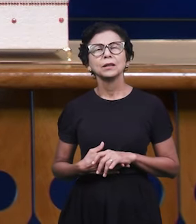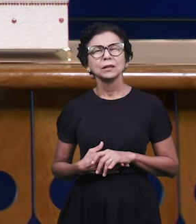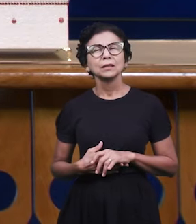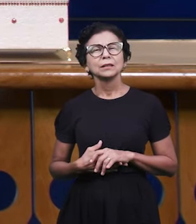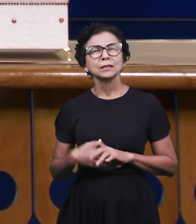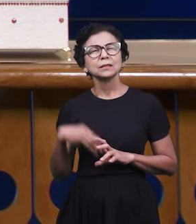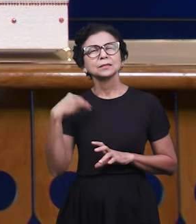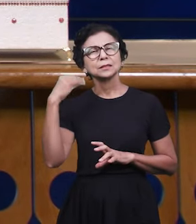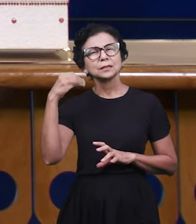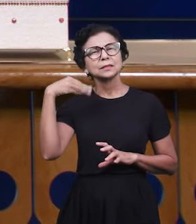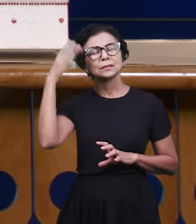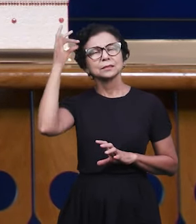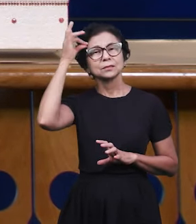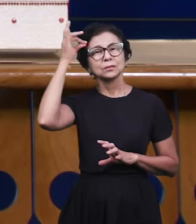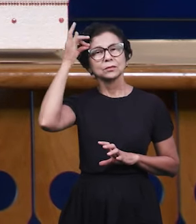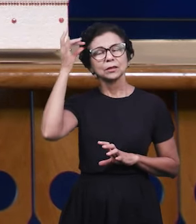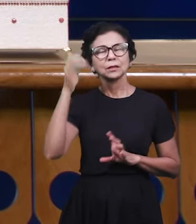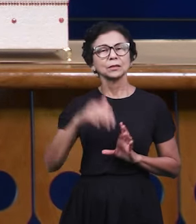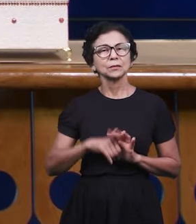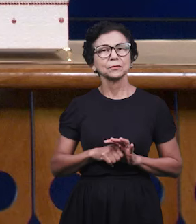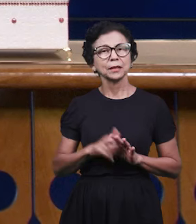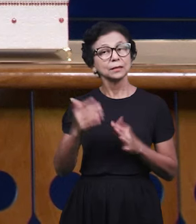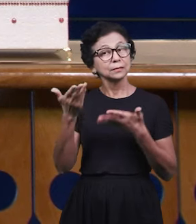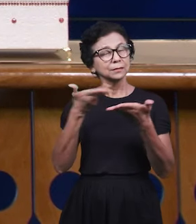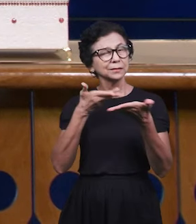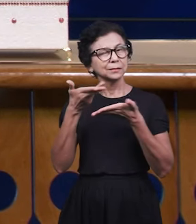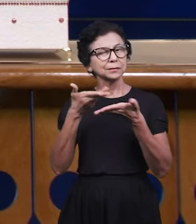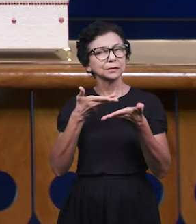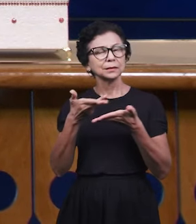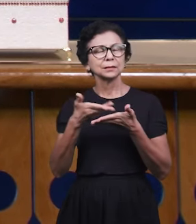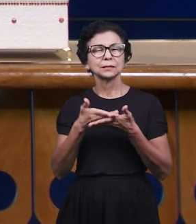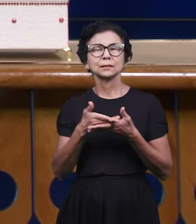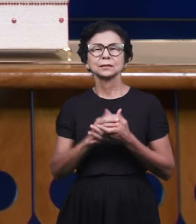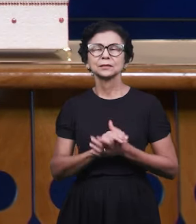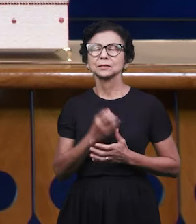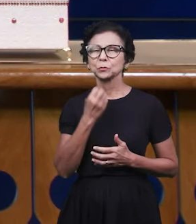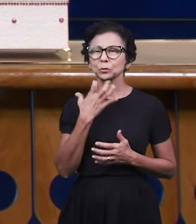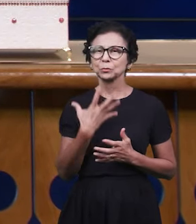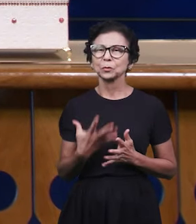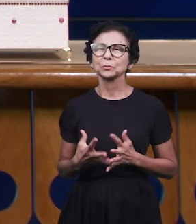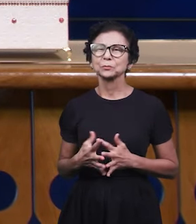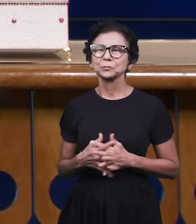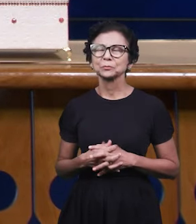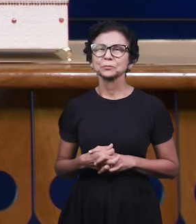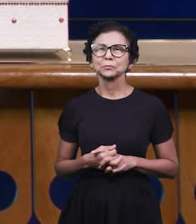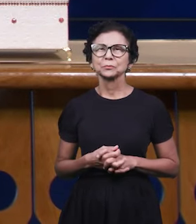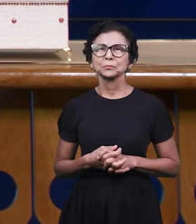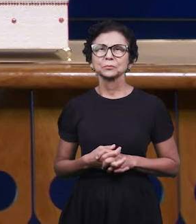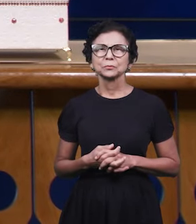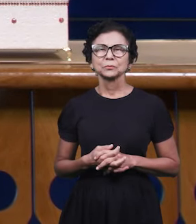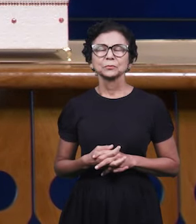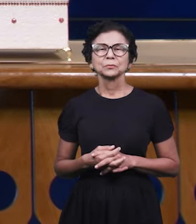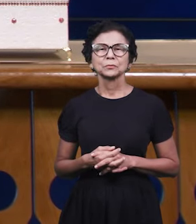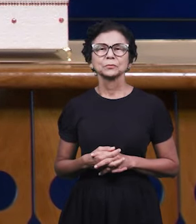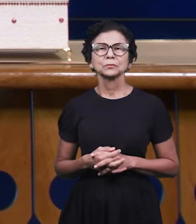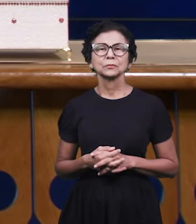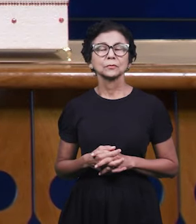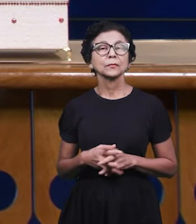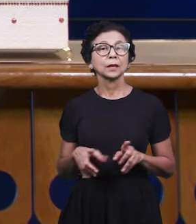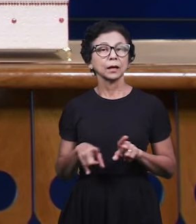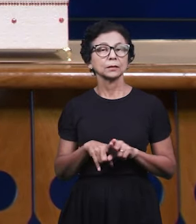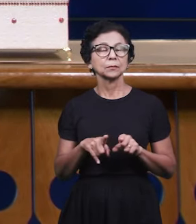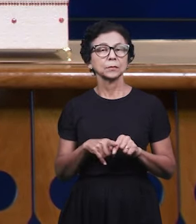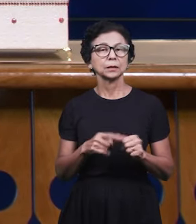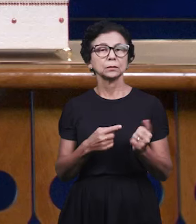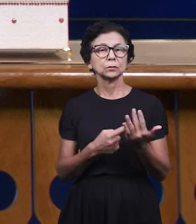crescer espiritualmente. Vai lá, interage com a gente, fala, isso é uma bênção para nós. Nós recebemos isso e isso, inclusive, nos